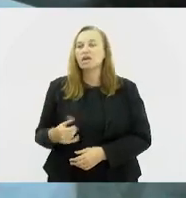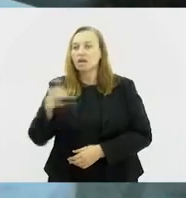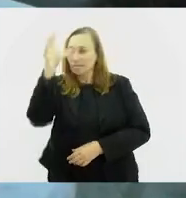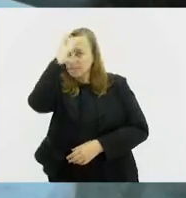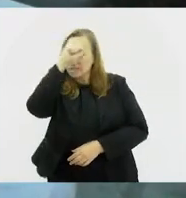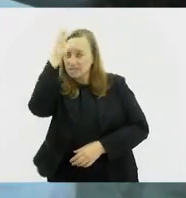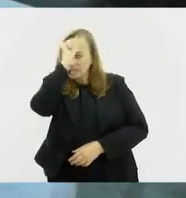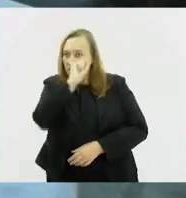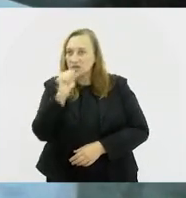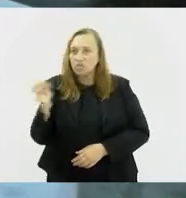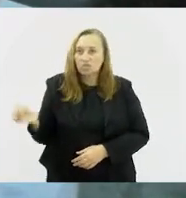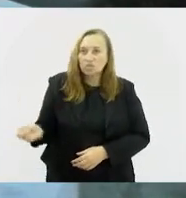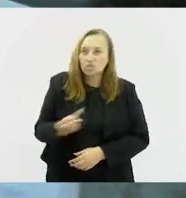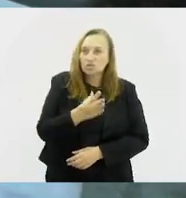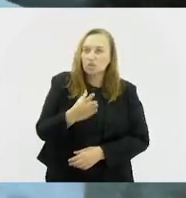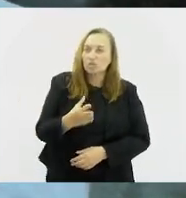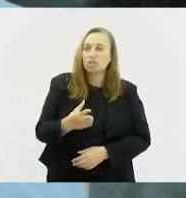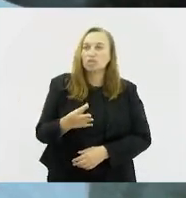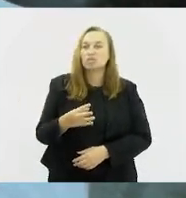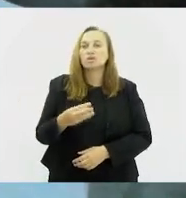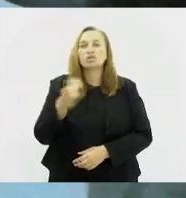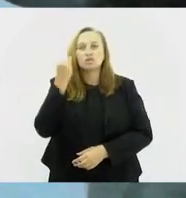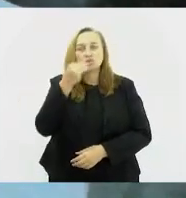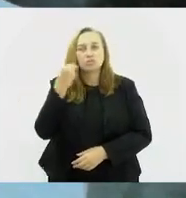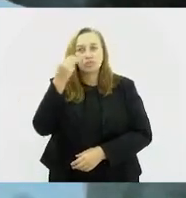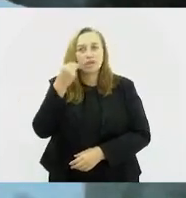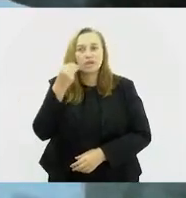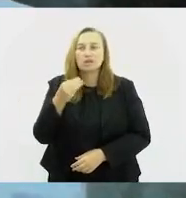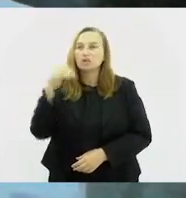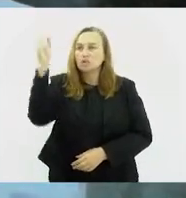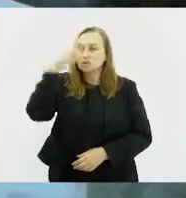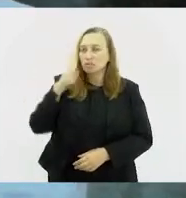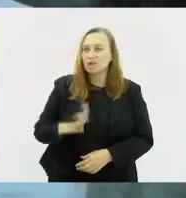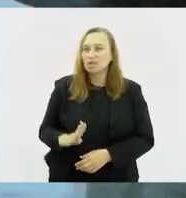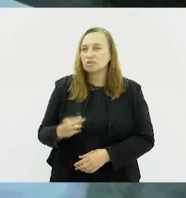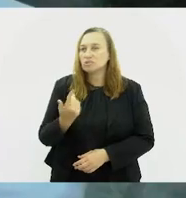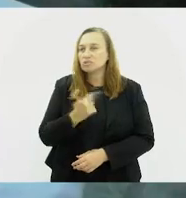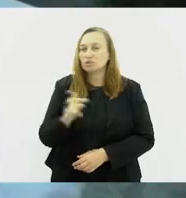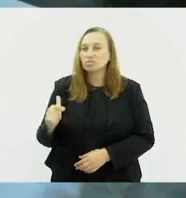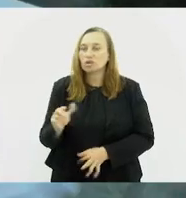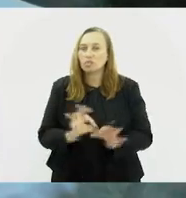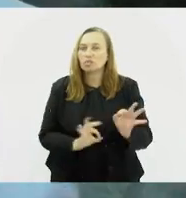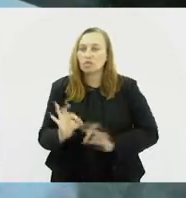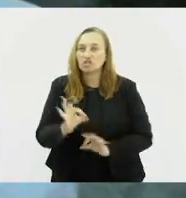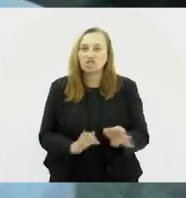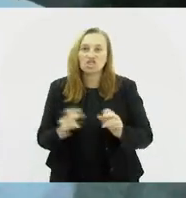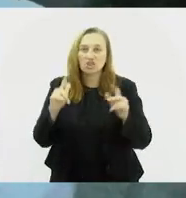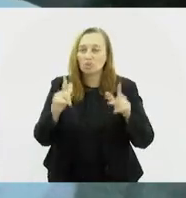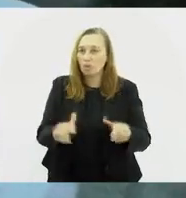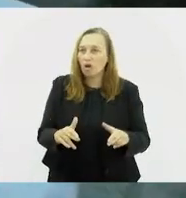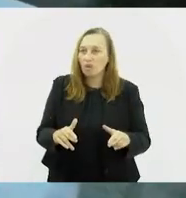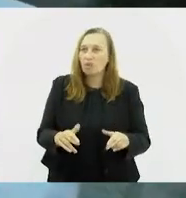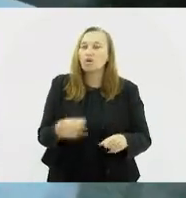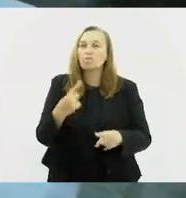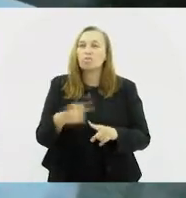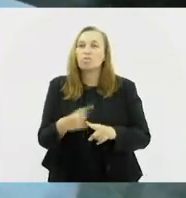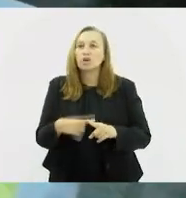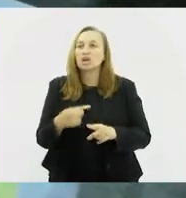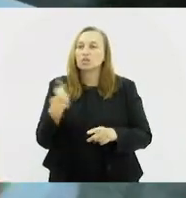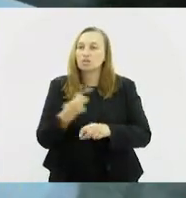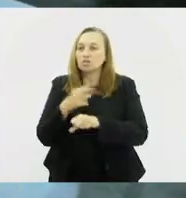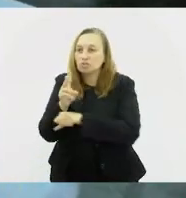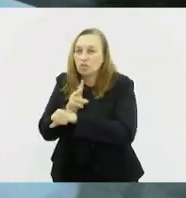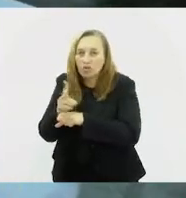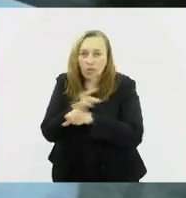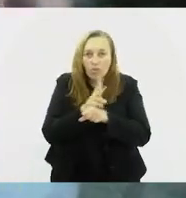uma nova forma de convivência. No Brasil, não existe um projeto como esse, porque nós procuramos, né, Edmilson, no